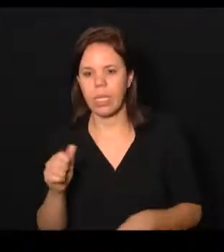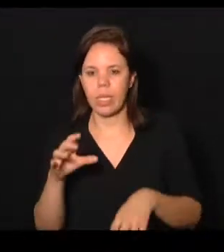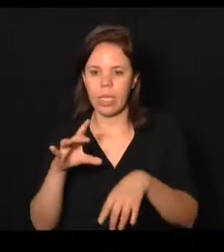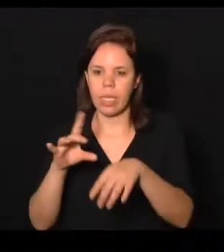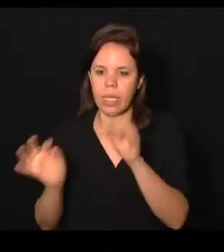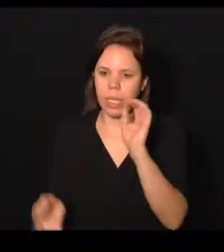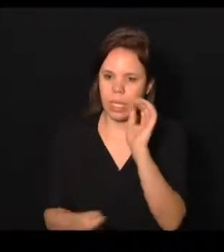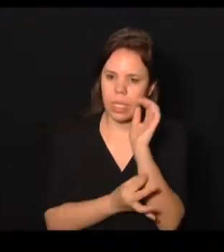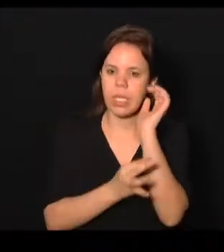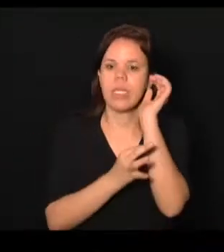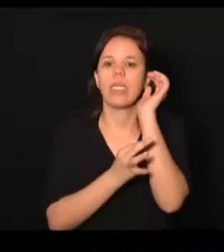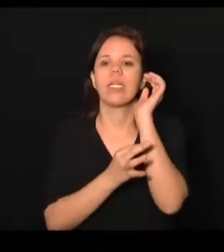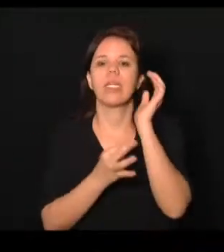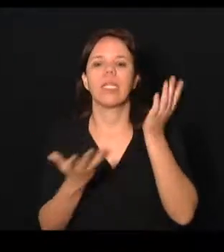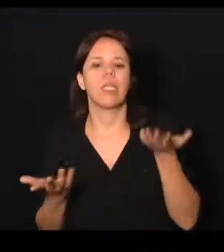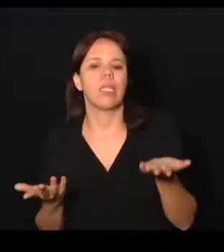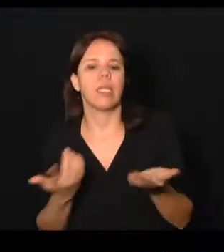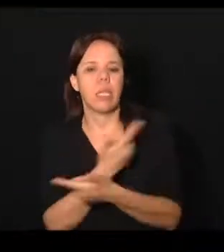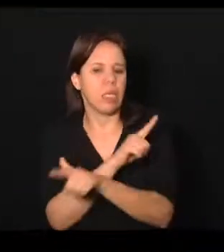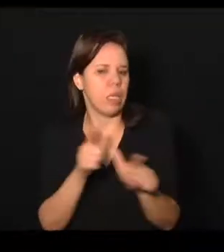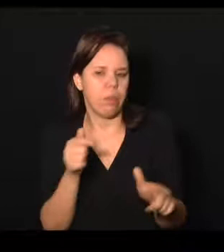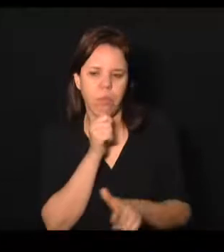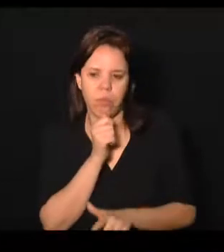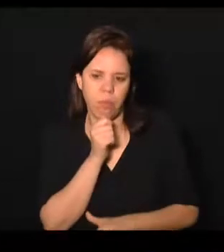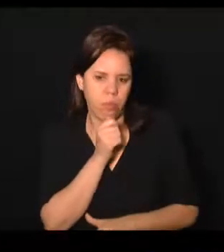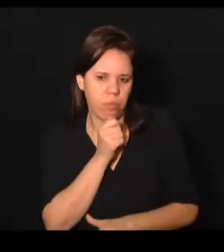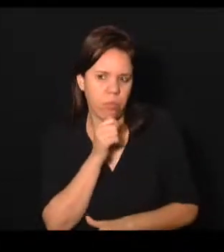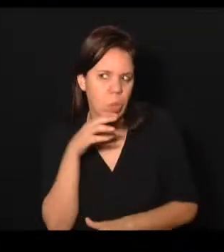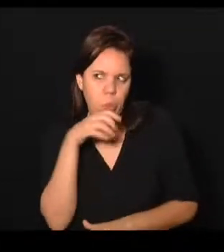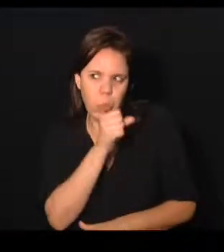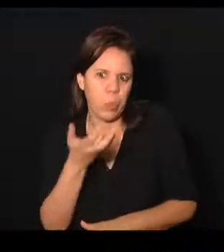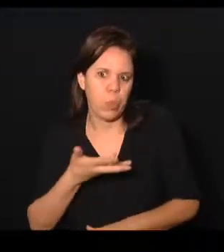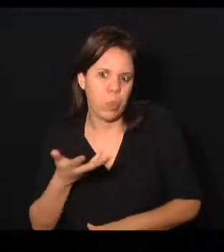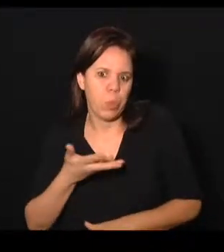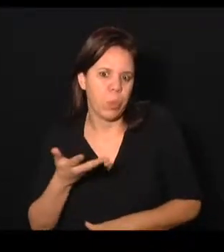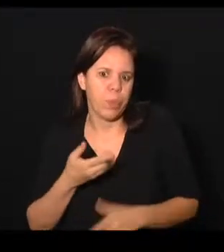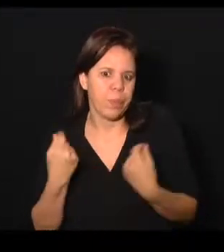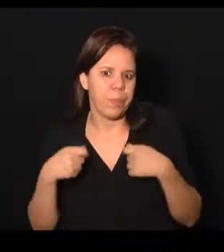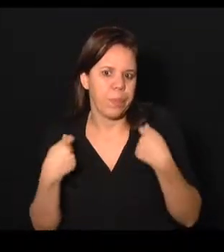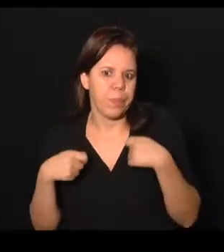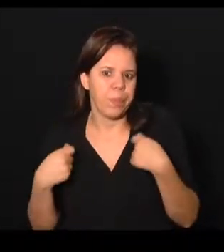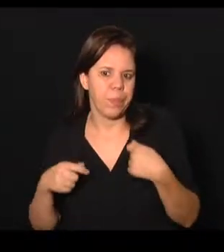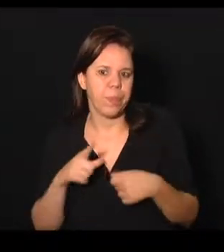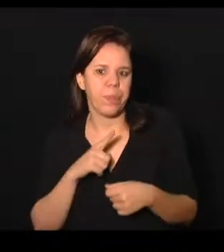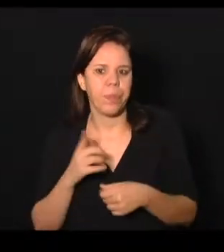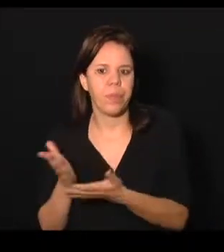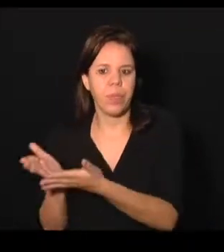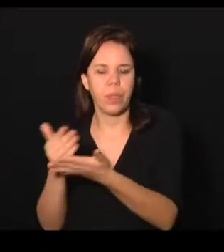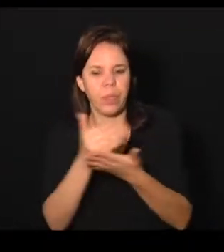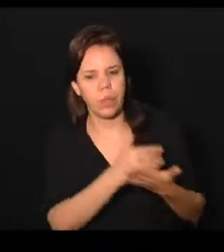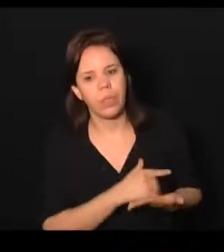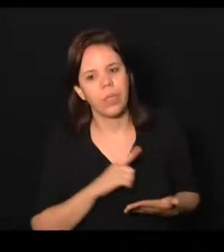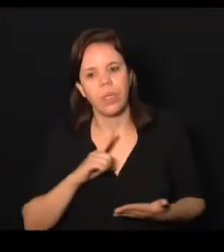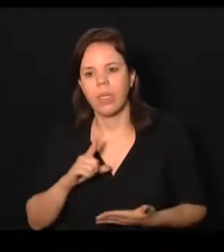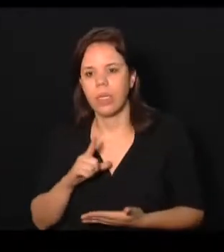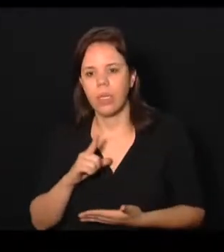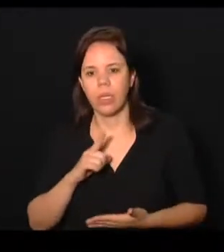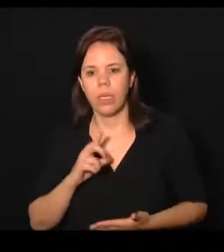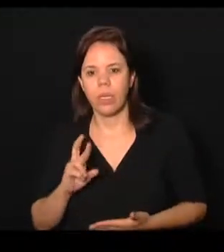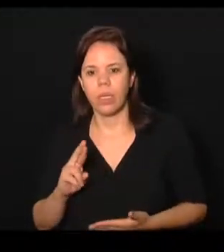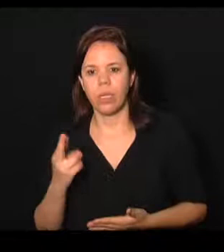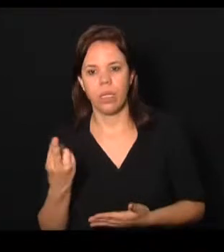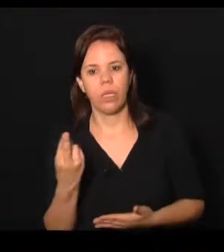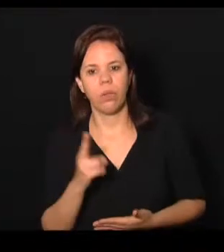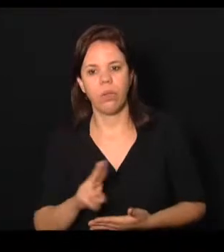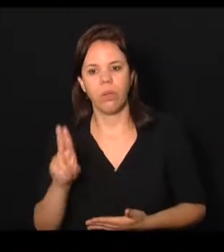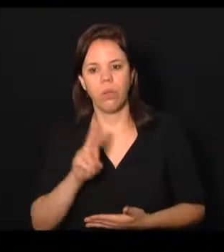a gente não tem ainda exames numa rapidez que a gente precisa para colher, ter o resultado e poder utilizar